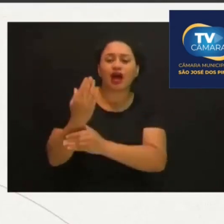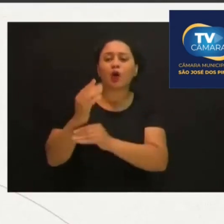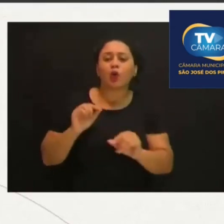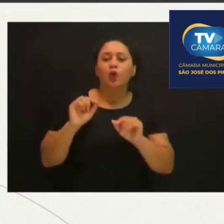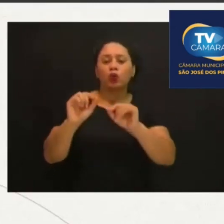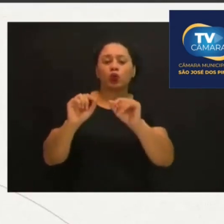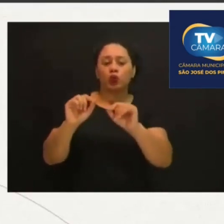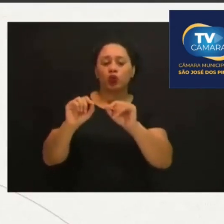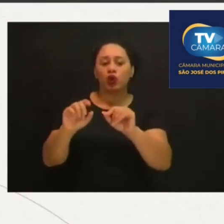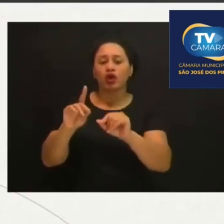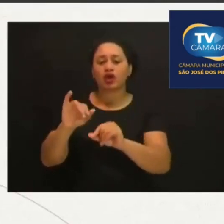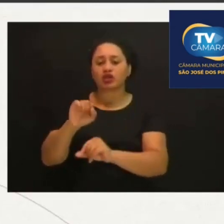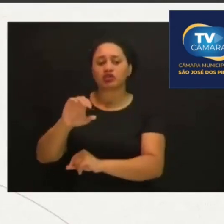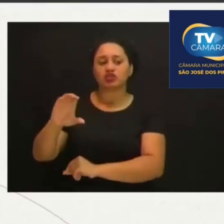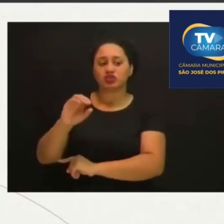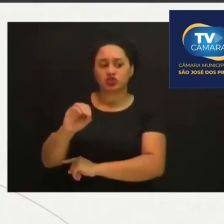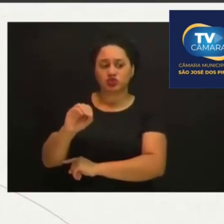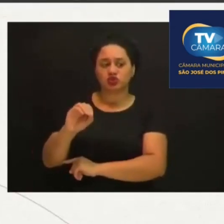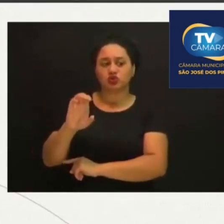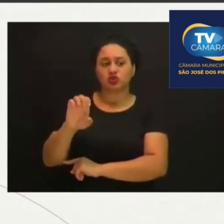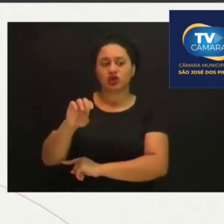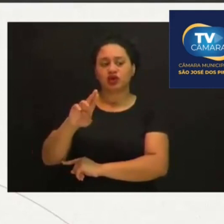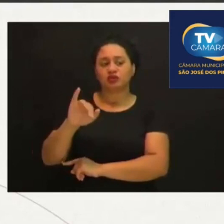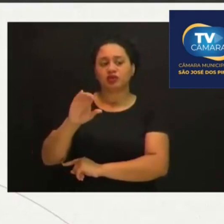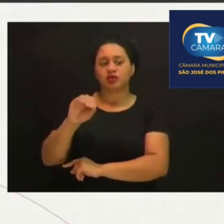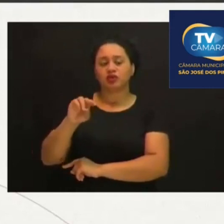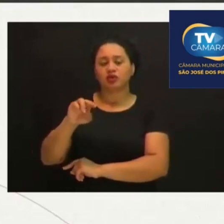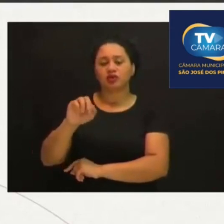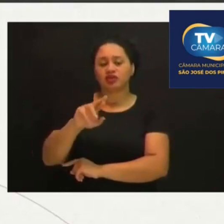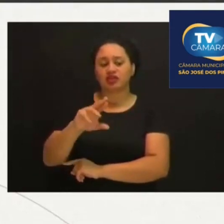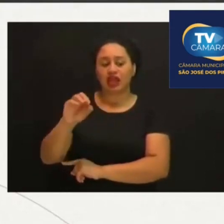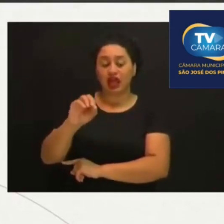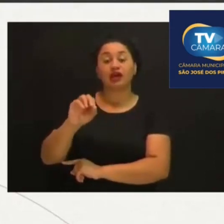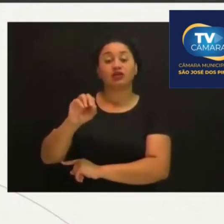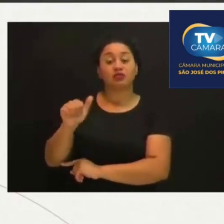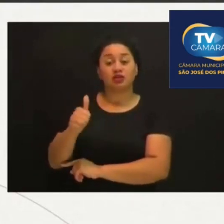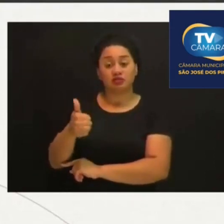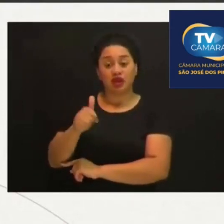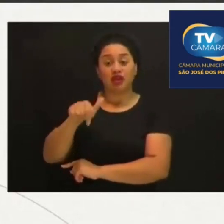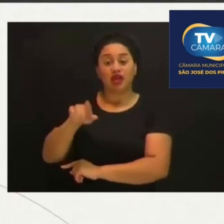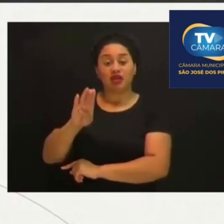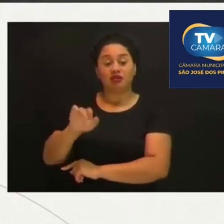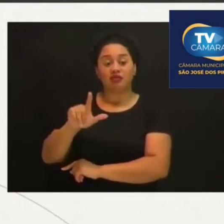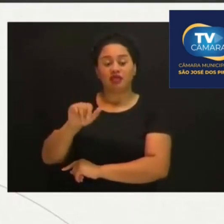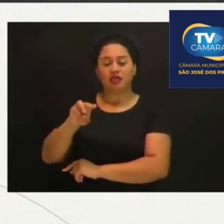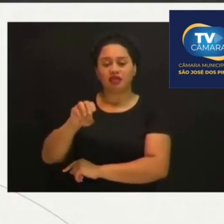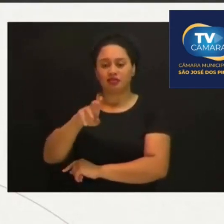disco embrionário bilaminar. E depois eu vou ter um disco embrionário trilaminar. O que é isso?